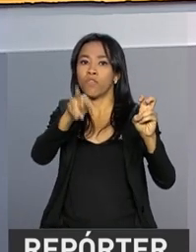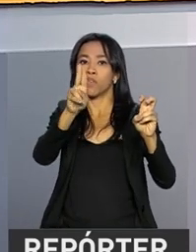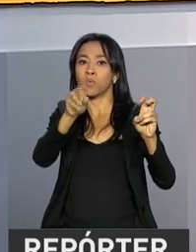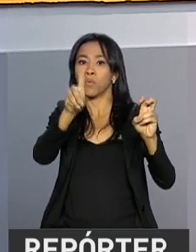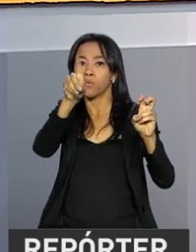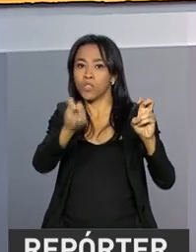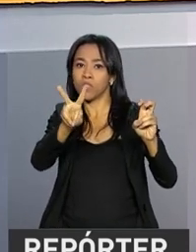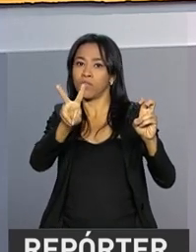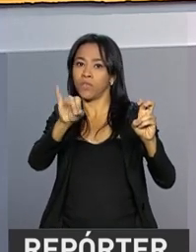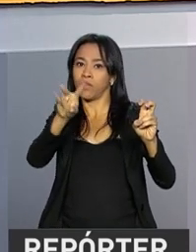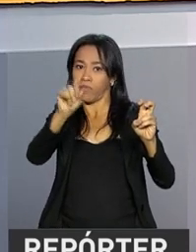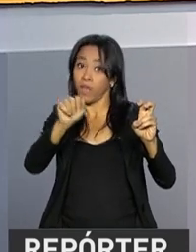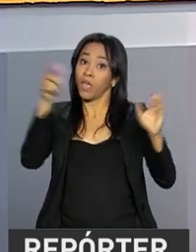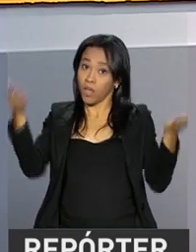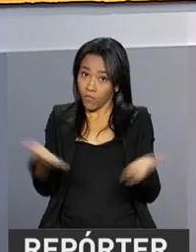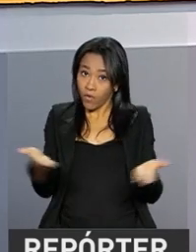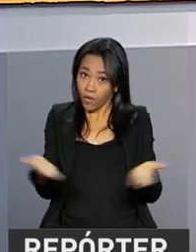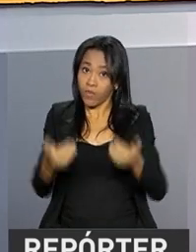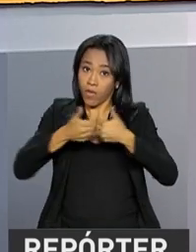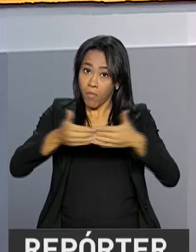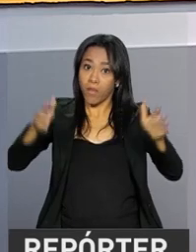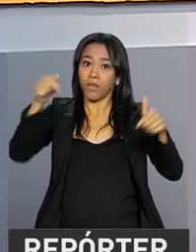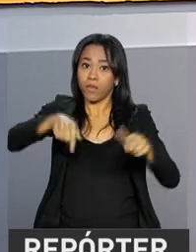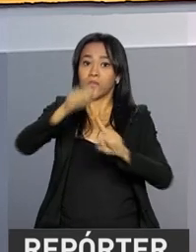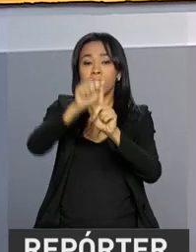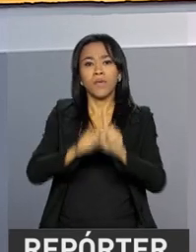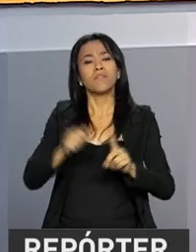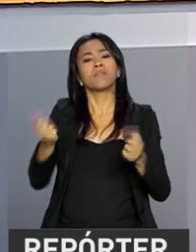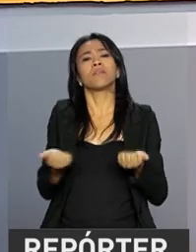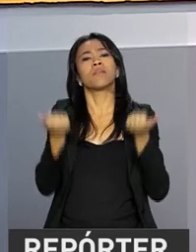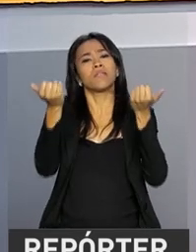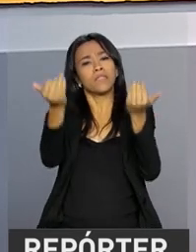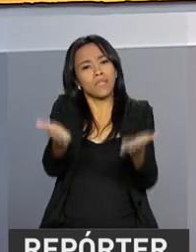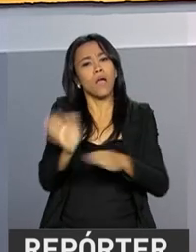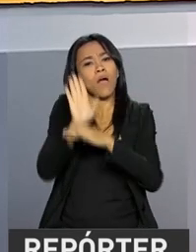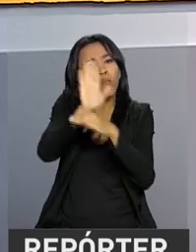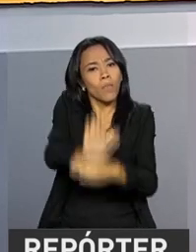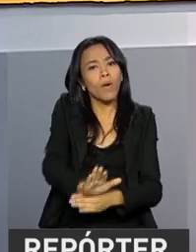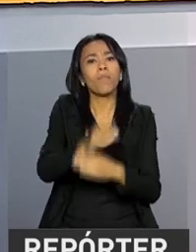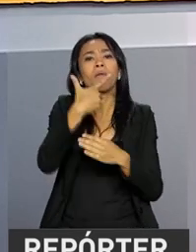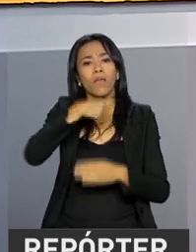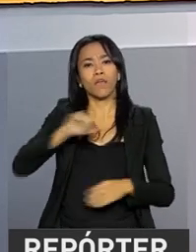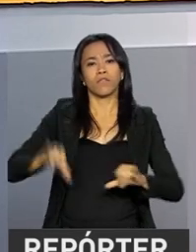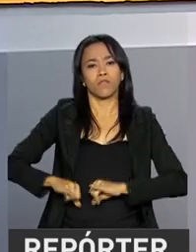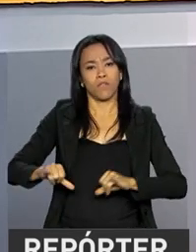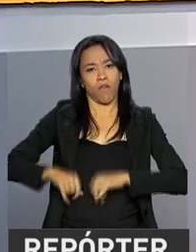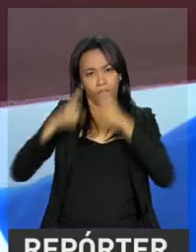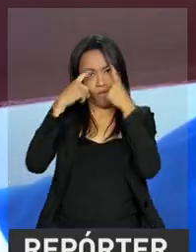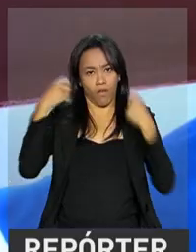este mês e garante direitos básicos às maiores vítimas de violência do país.